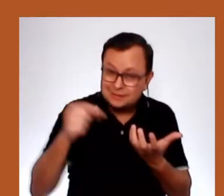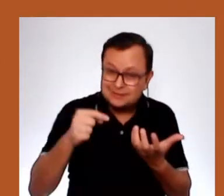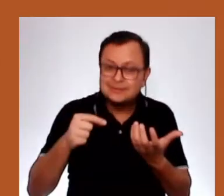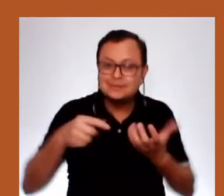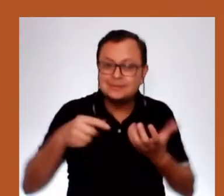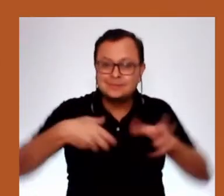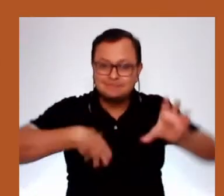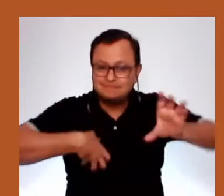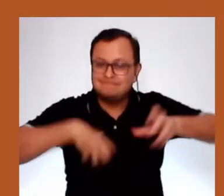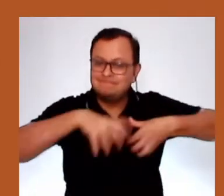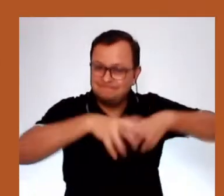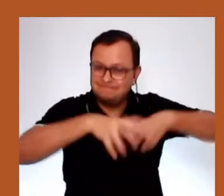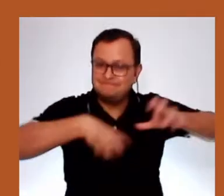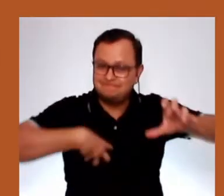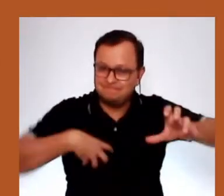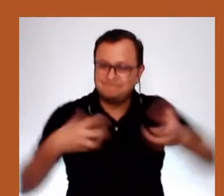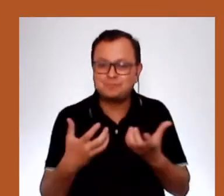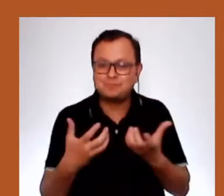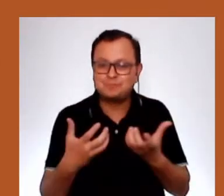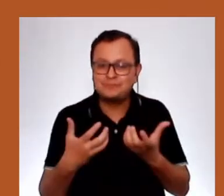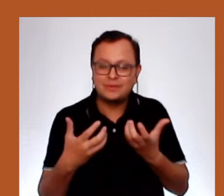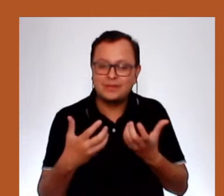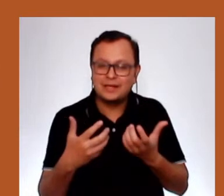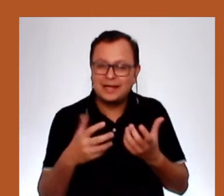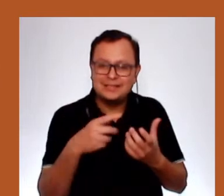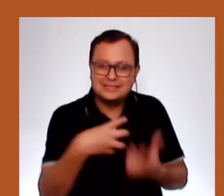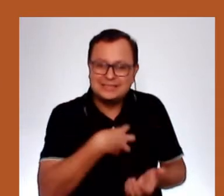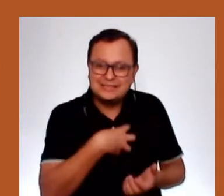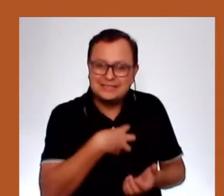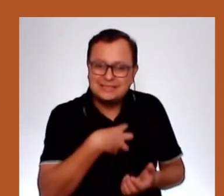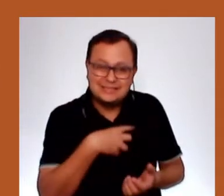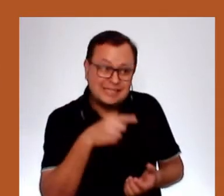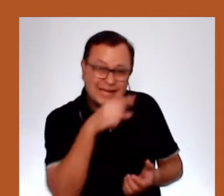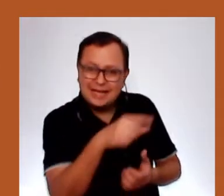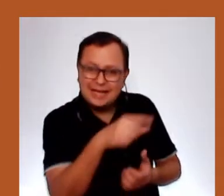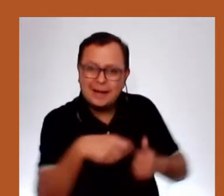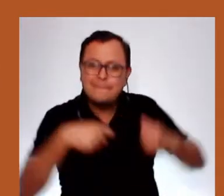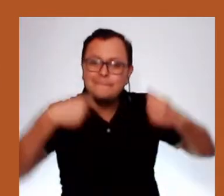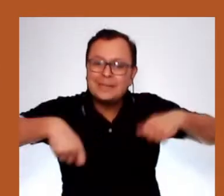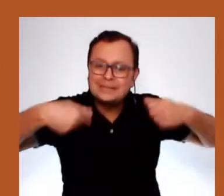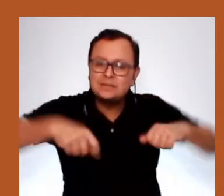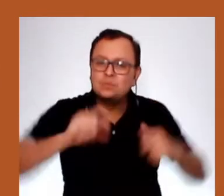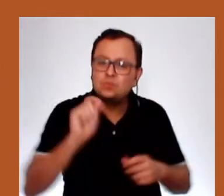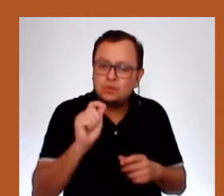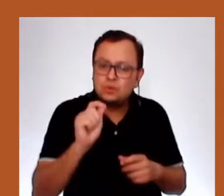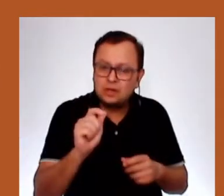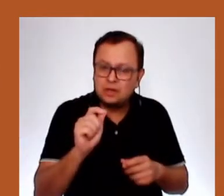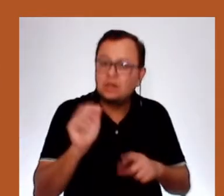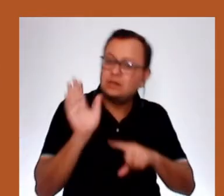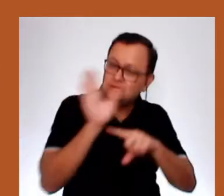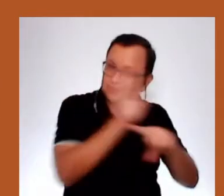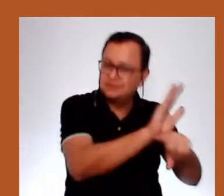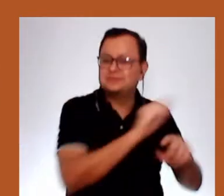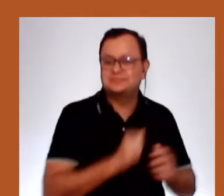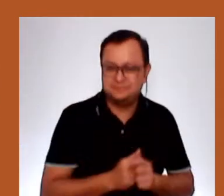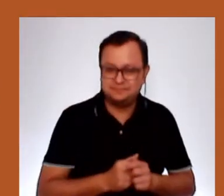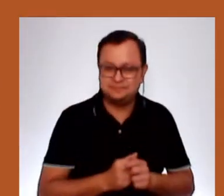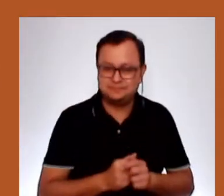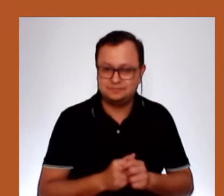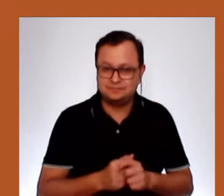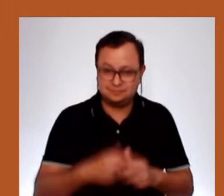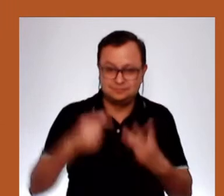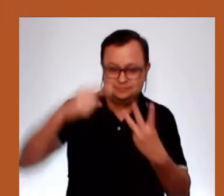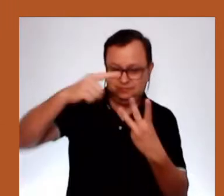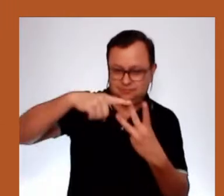da empatia, né? É entrar no universo do outro. Uhum. E vale destacar aqui que